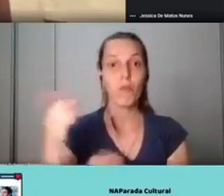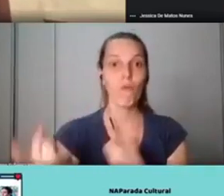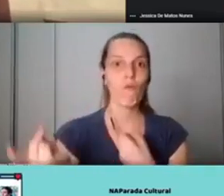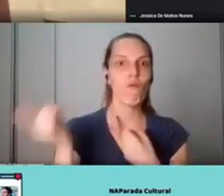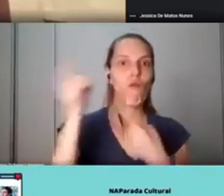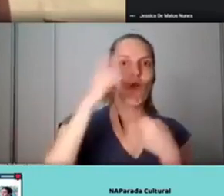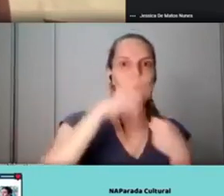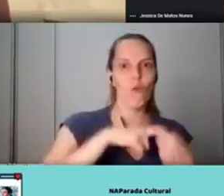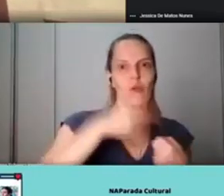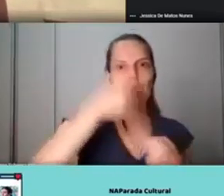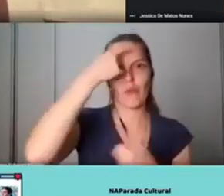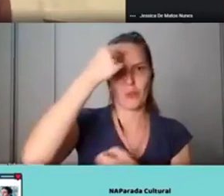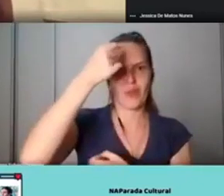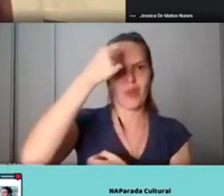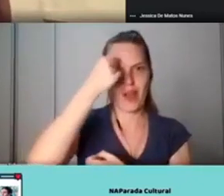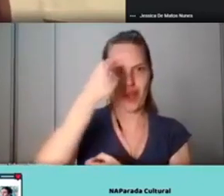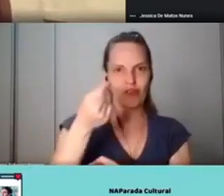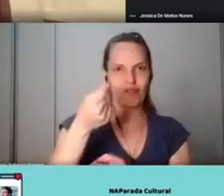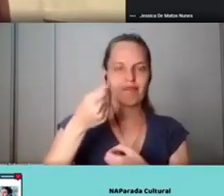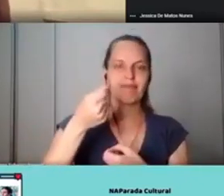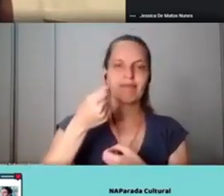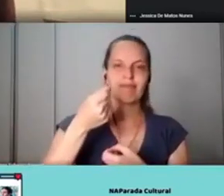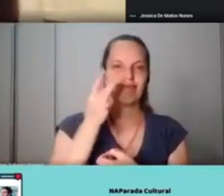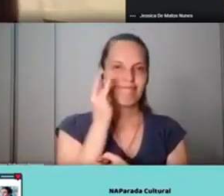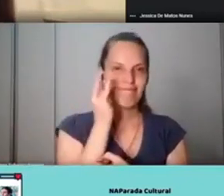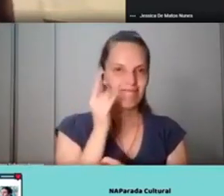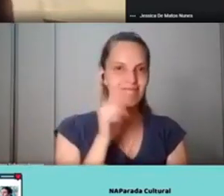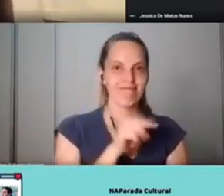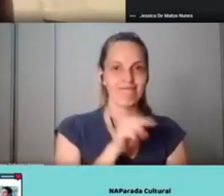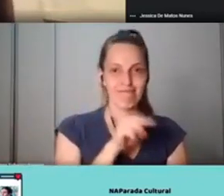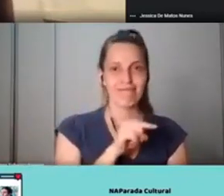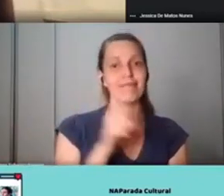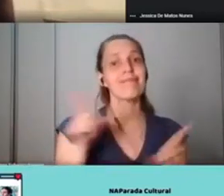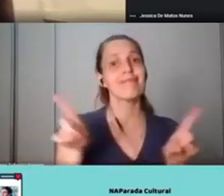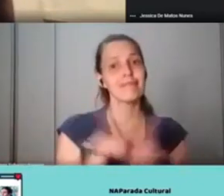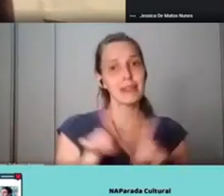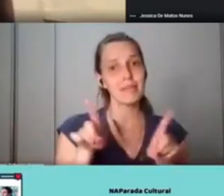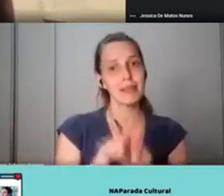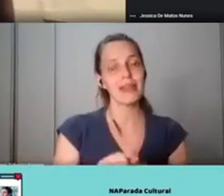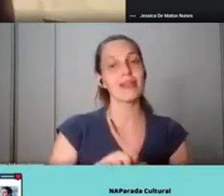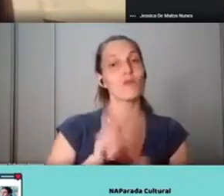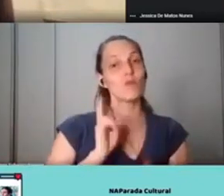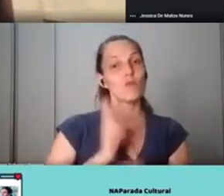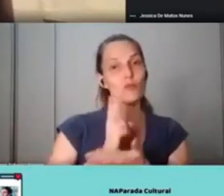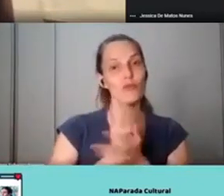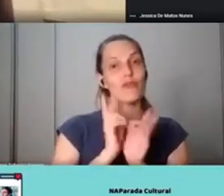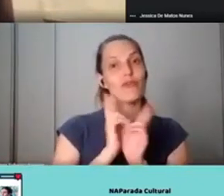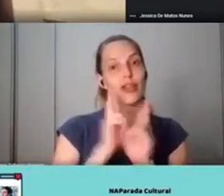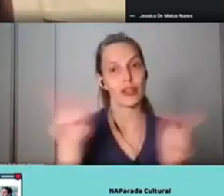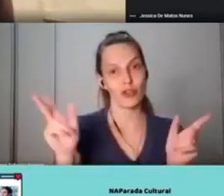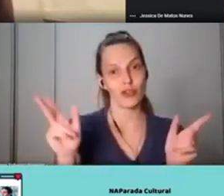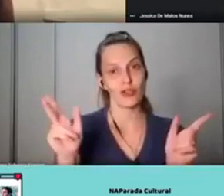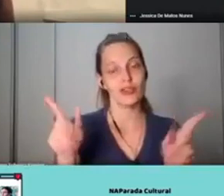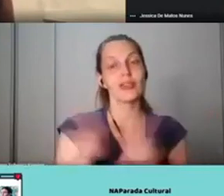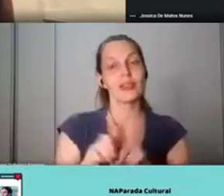vai ser diferente. Até para aqueles que já estão na faculdade, né? Porque